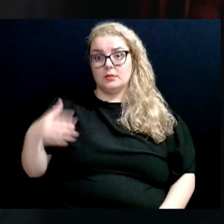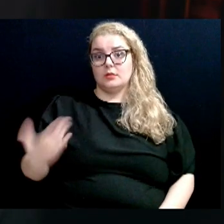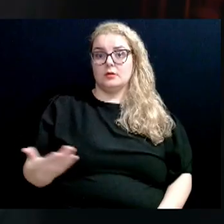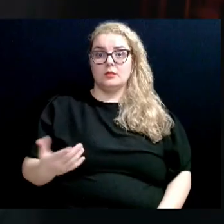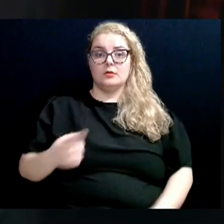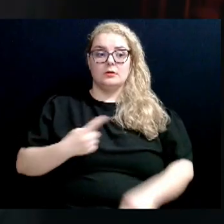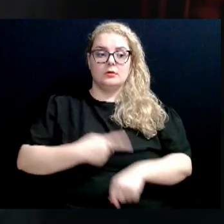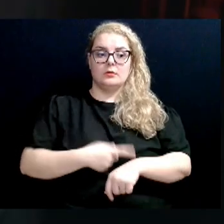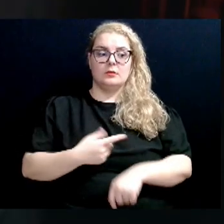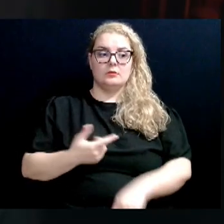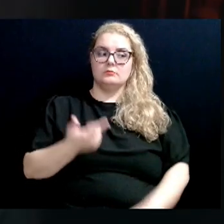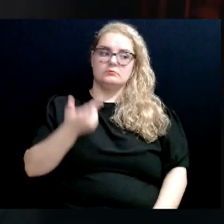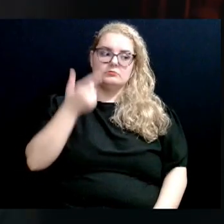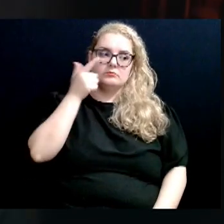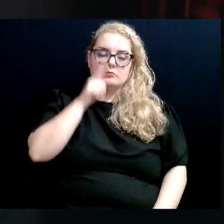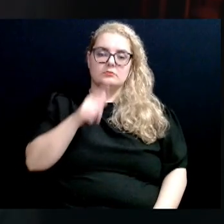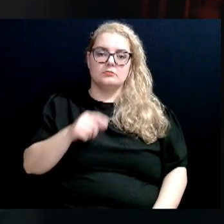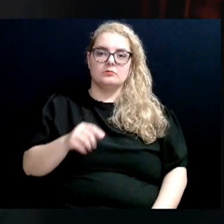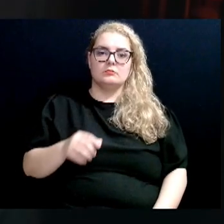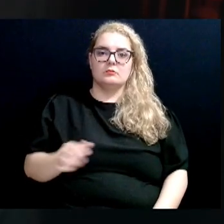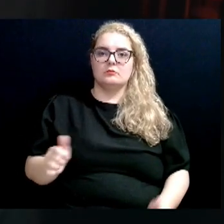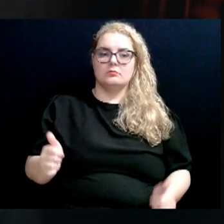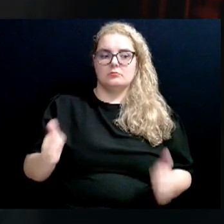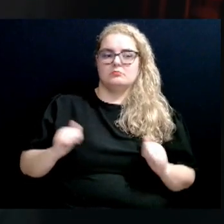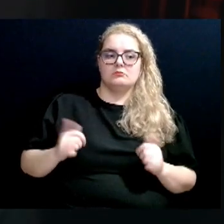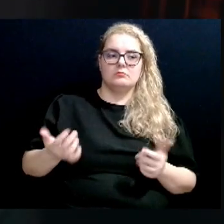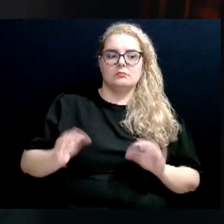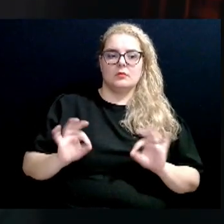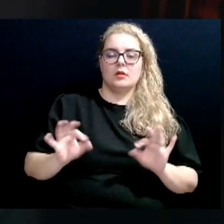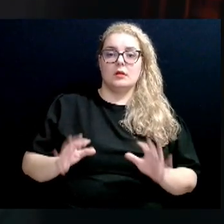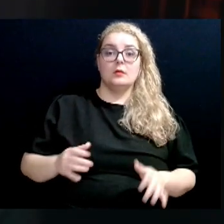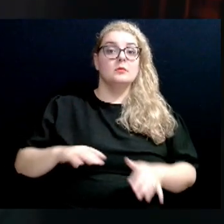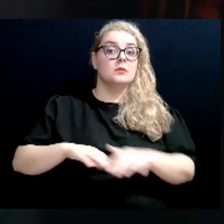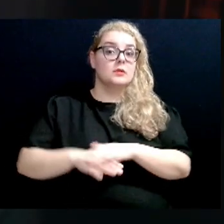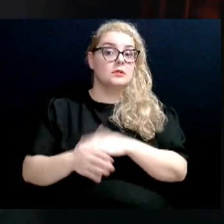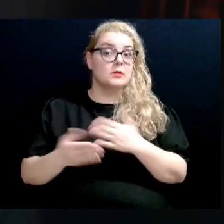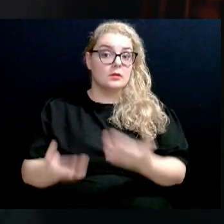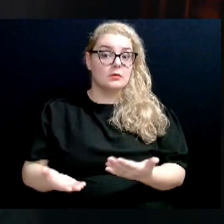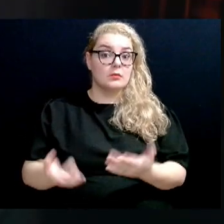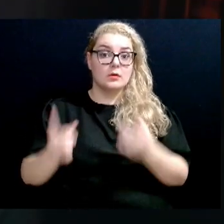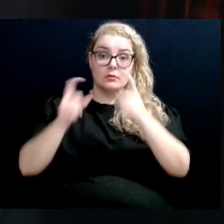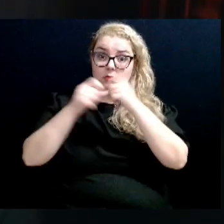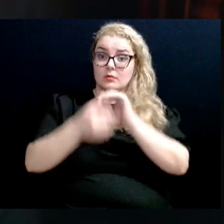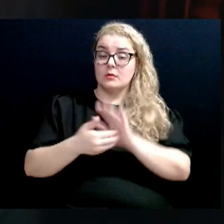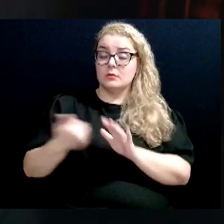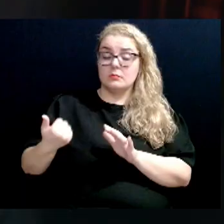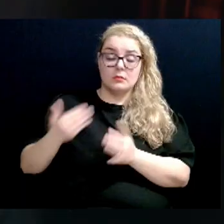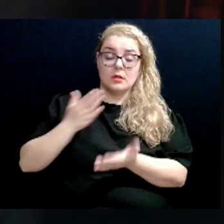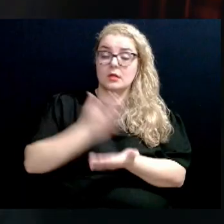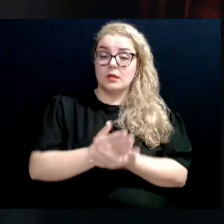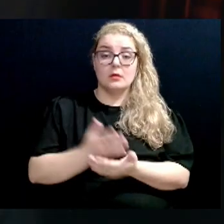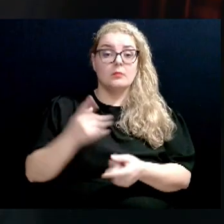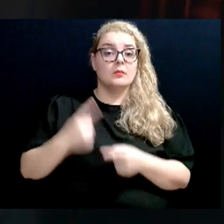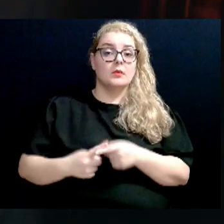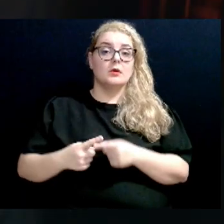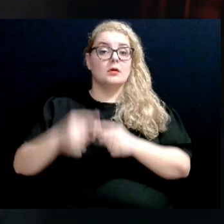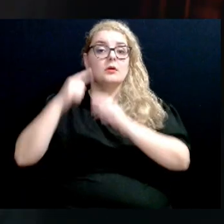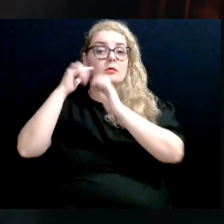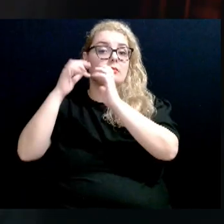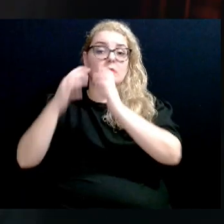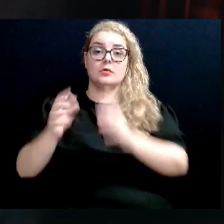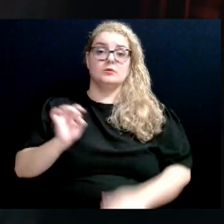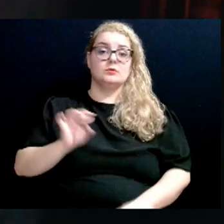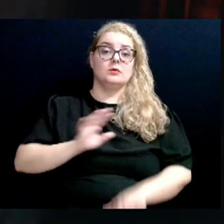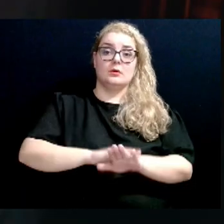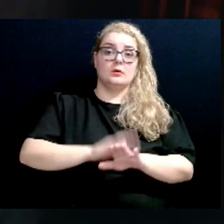Aí, vício? Não, você se acostumou com aquilo e vai ficar difícil tirar. Por quê? Porque você acha, o seu cérebro entendeu que você só funciona com aquilo lá.